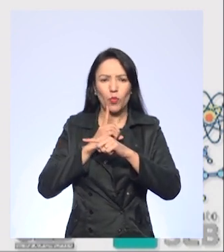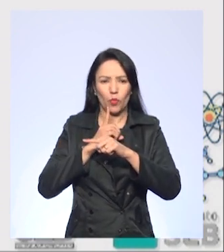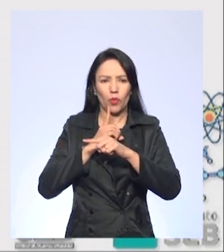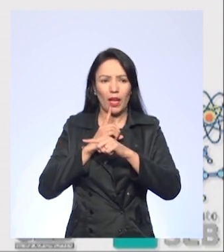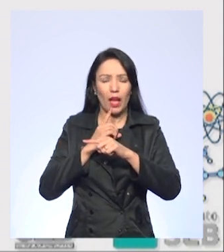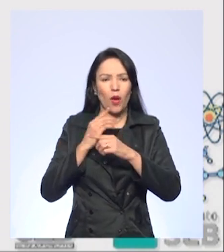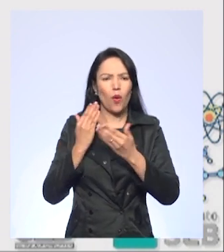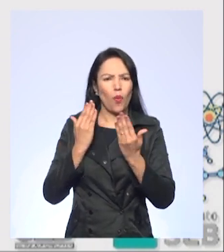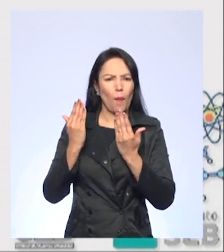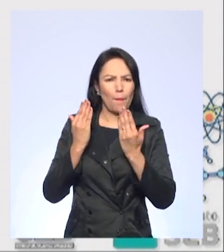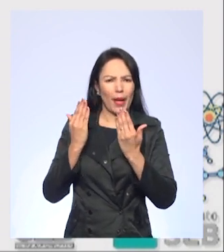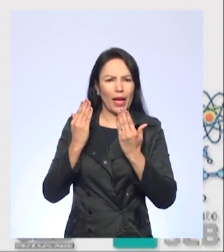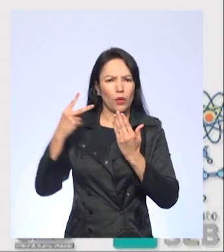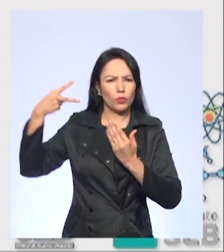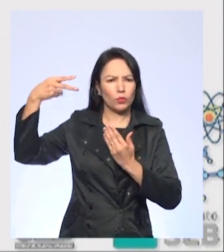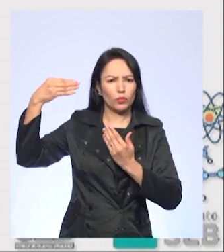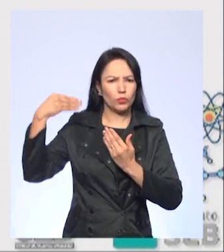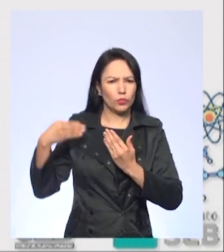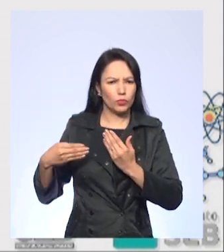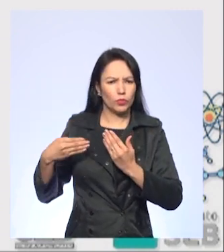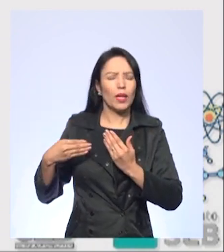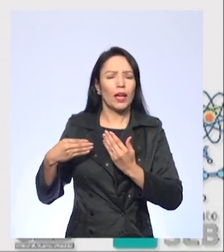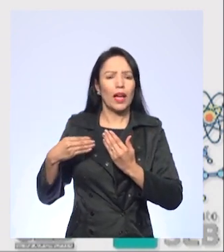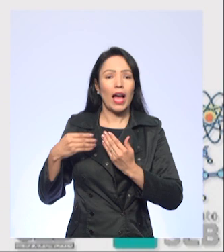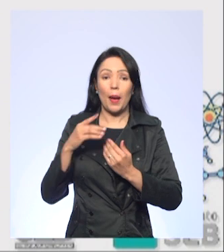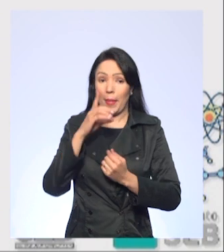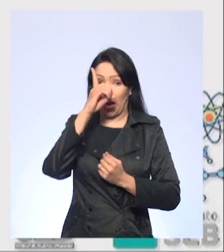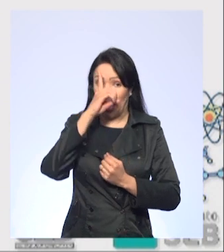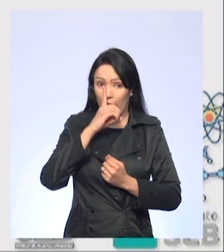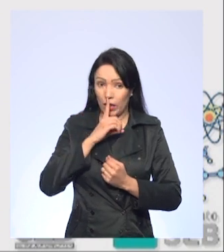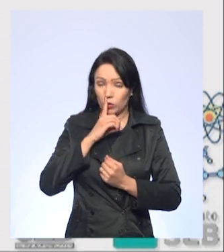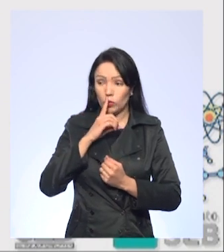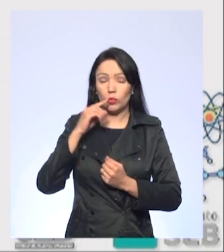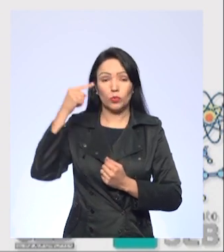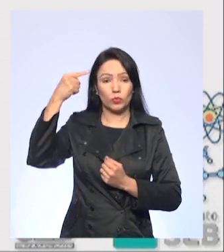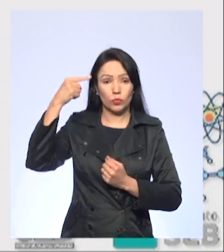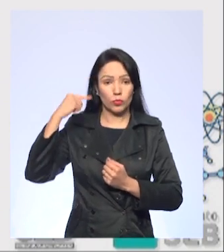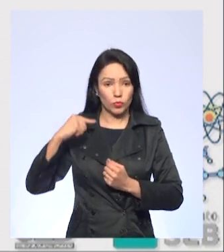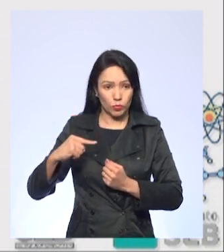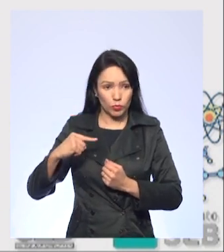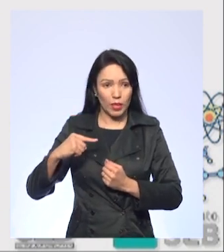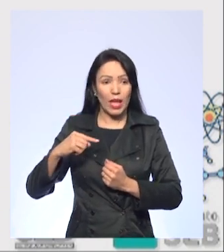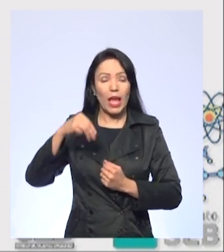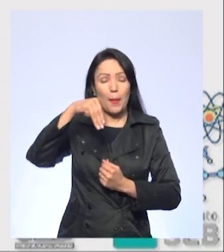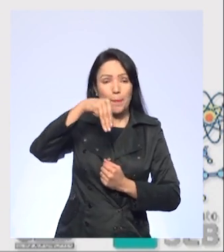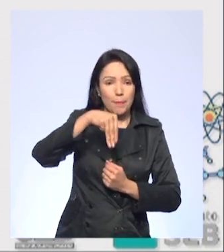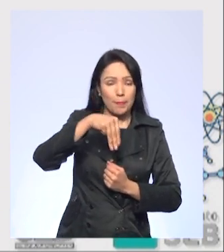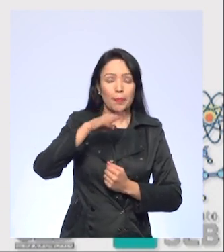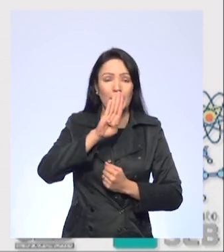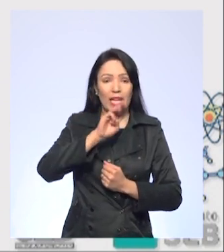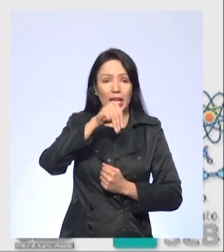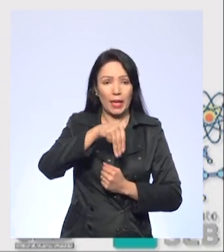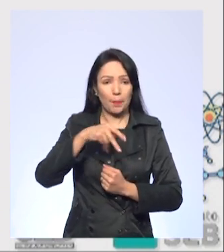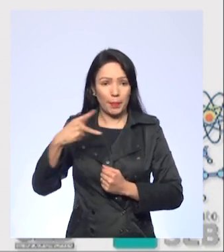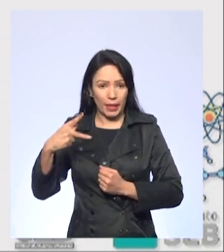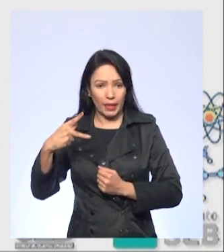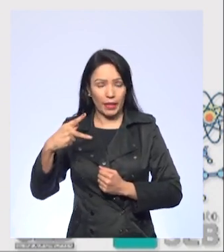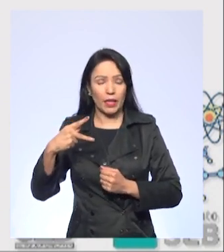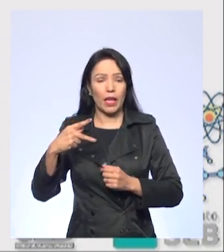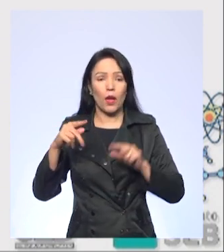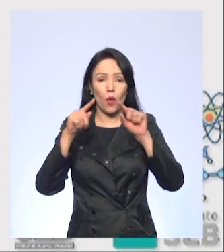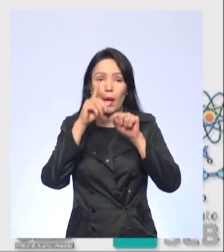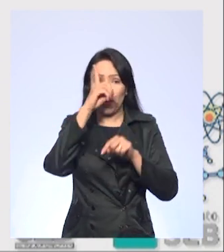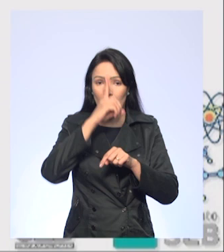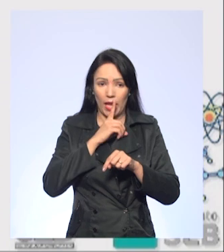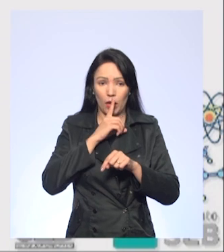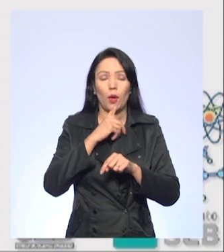triângulo grandão, amarelo, os dois amarelos. O triângulo amarelinho BMP e o triângulo amarelo um pouco